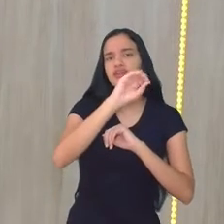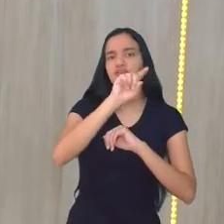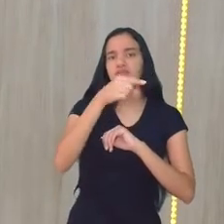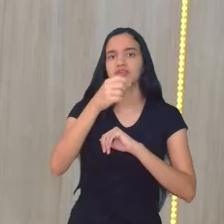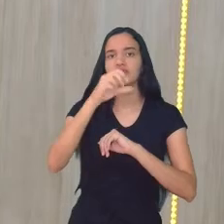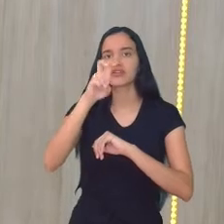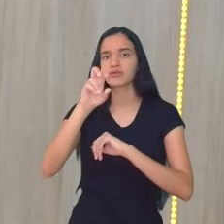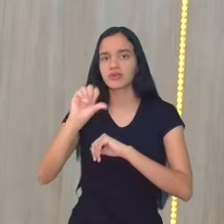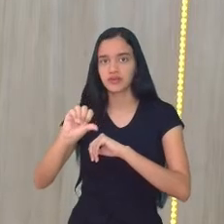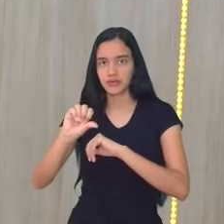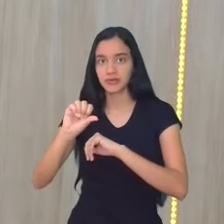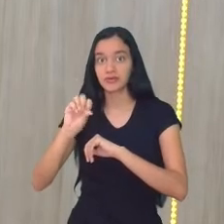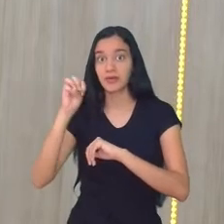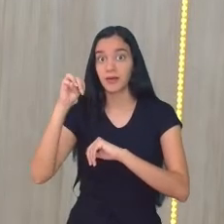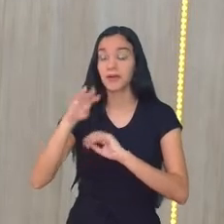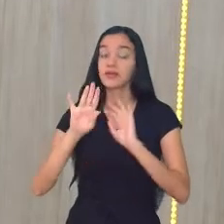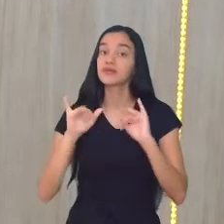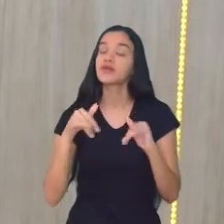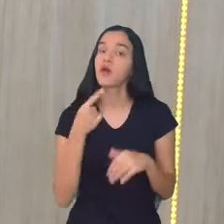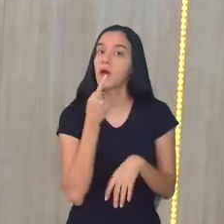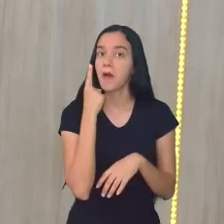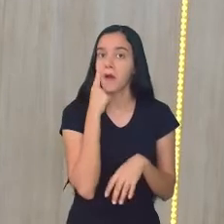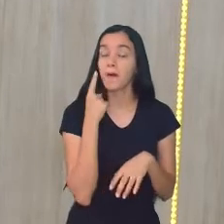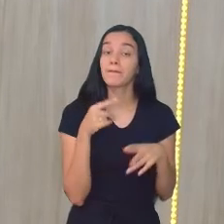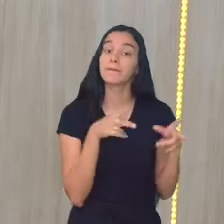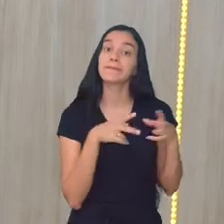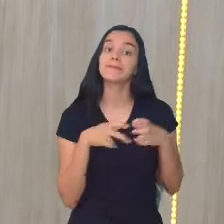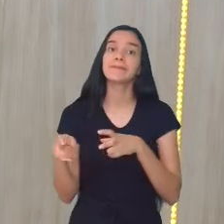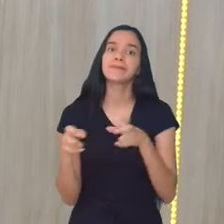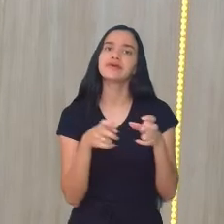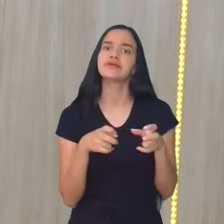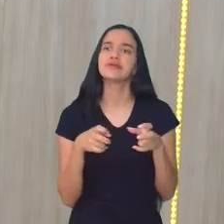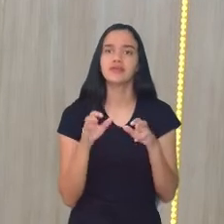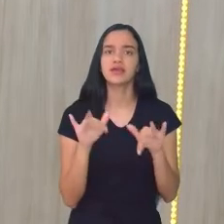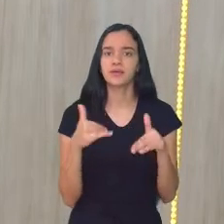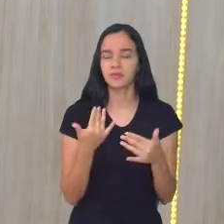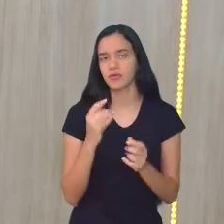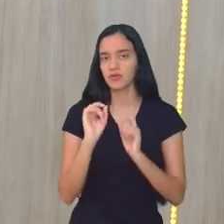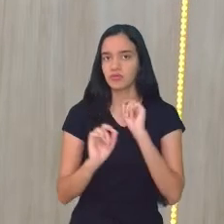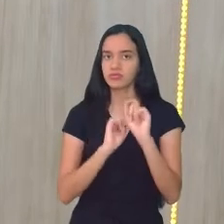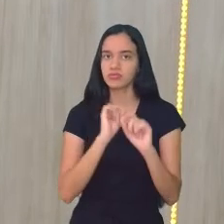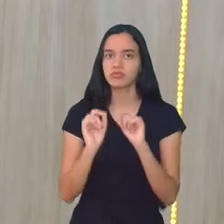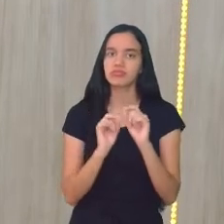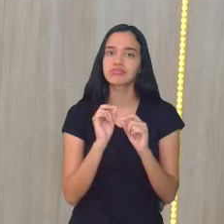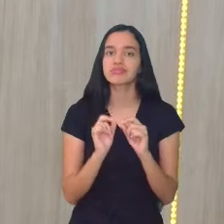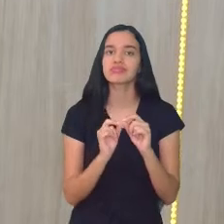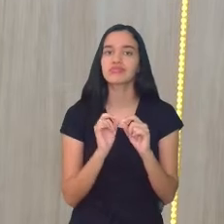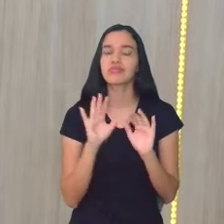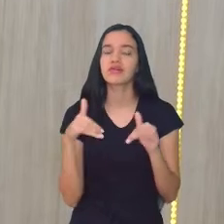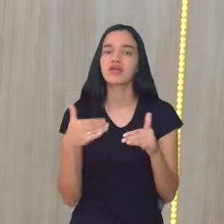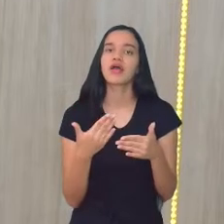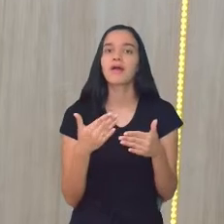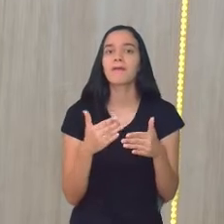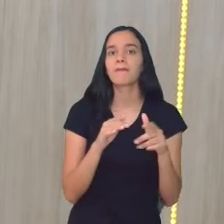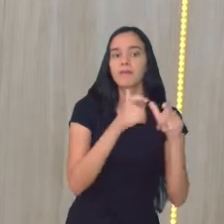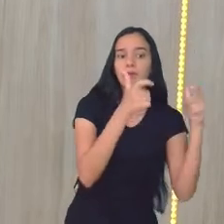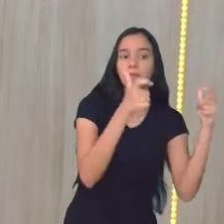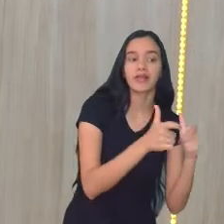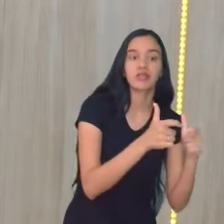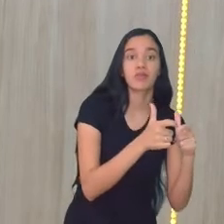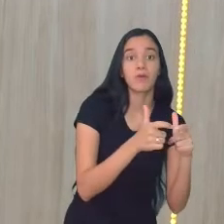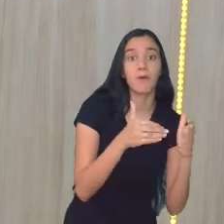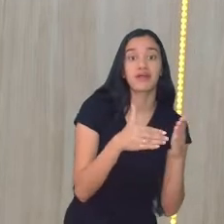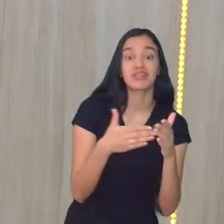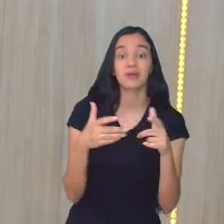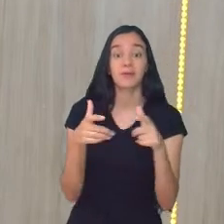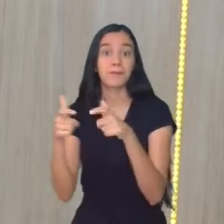0,59 metros. Gente, percebam que a passagem do menor para o maior, eu estou fazendo o quê?